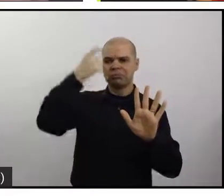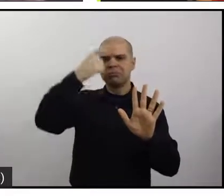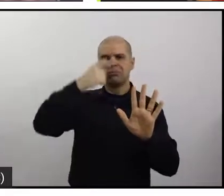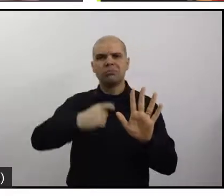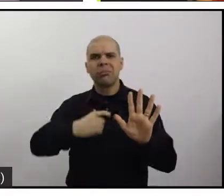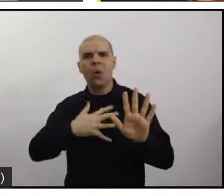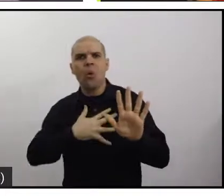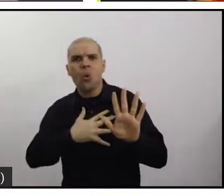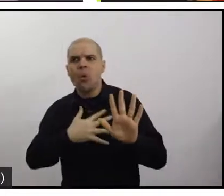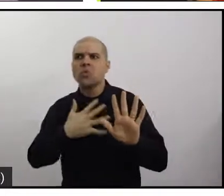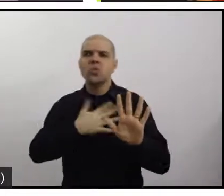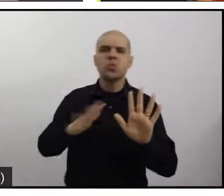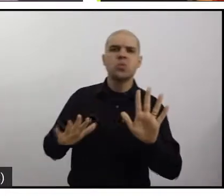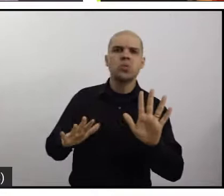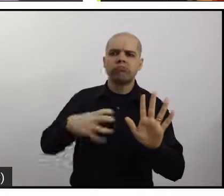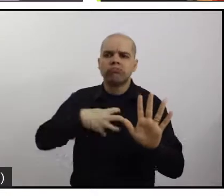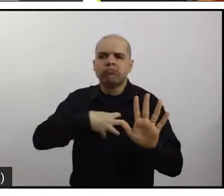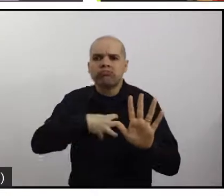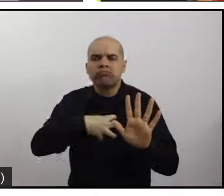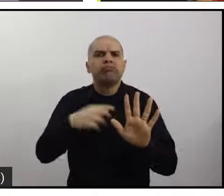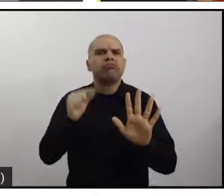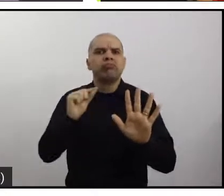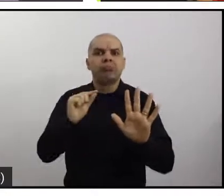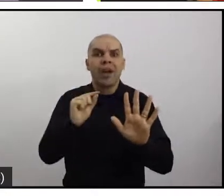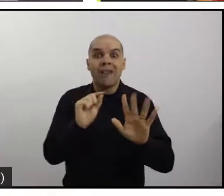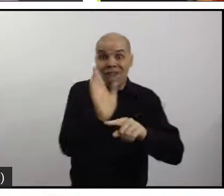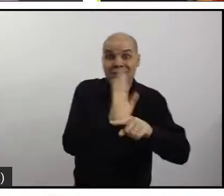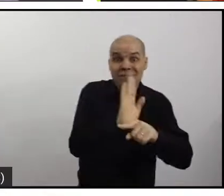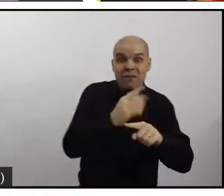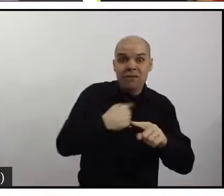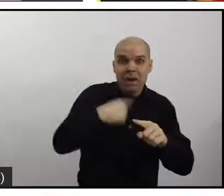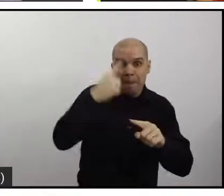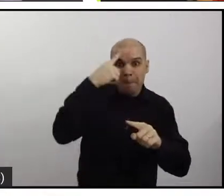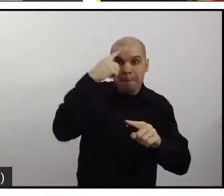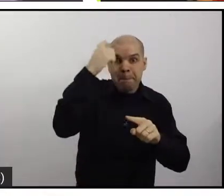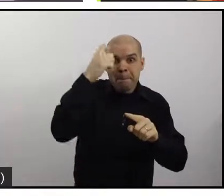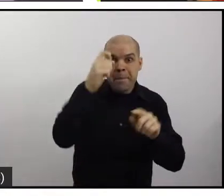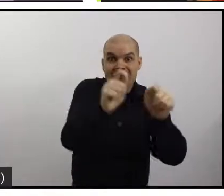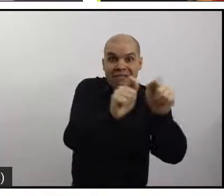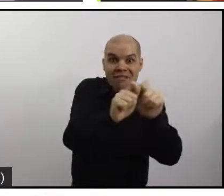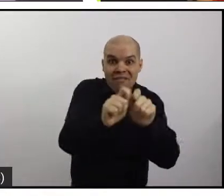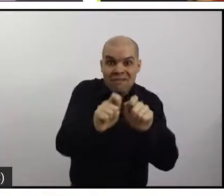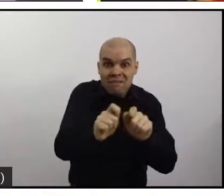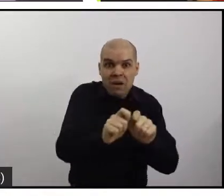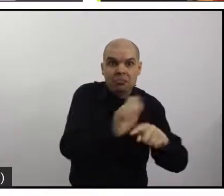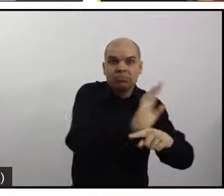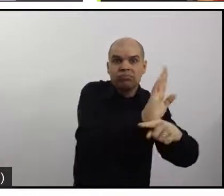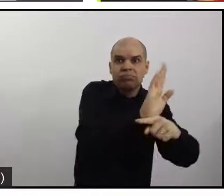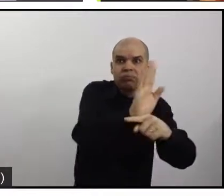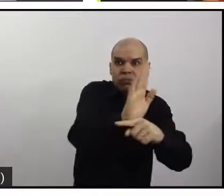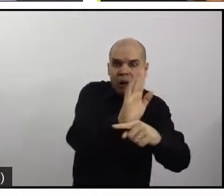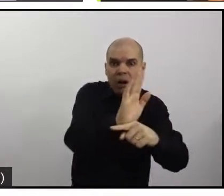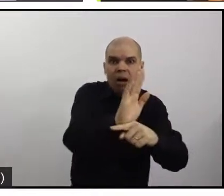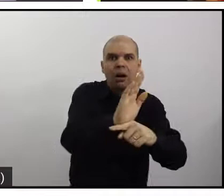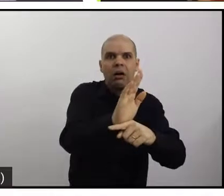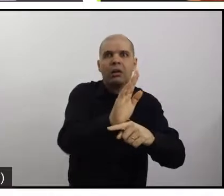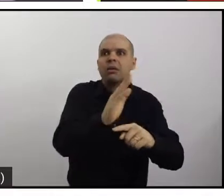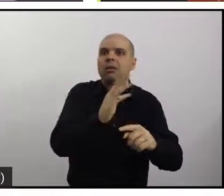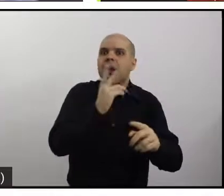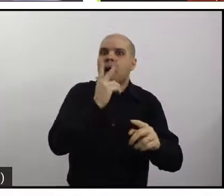que estava te trazendo para aquele tema, né, das coisas que você estava pesquisando. Ah, olha